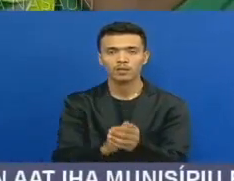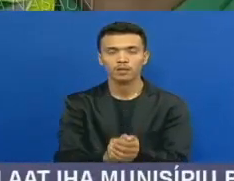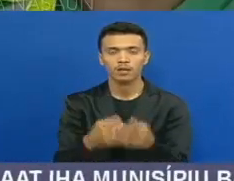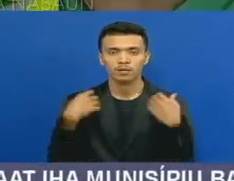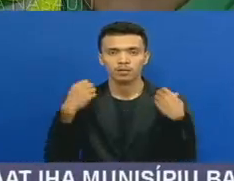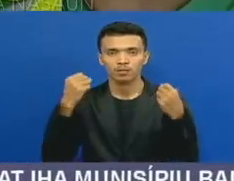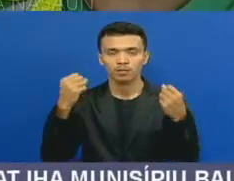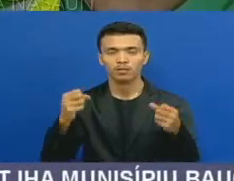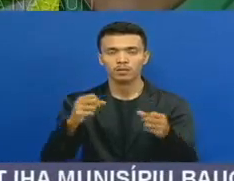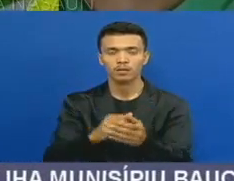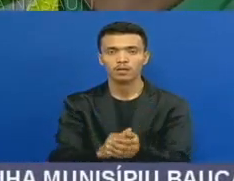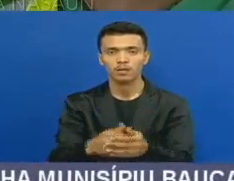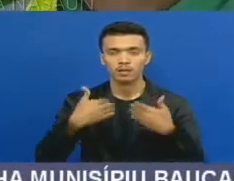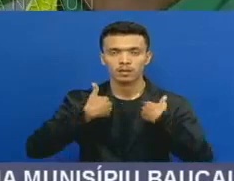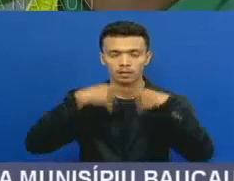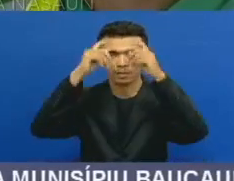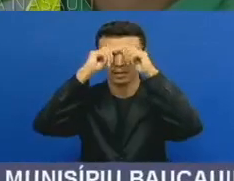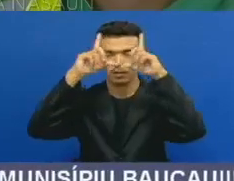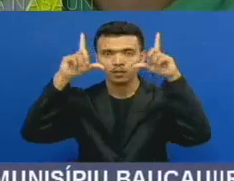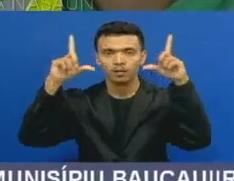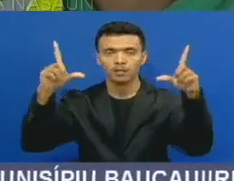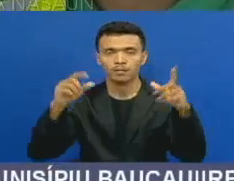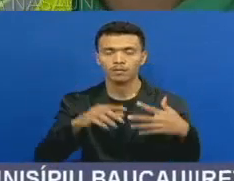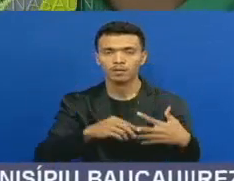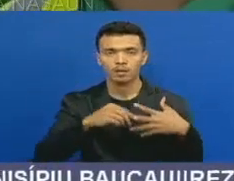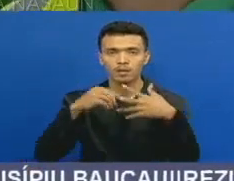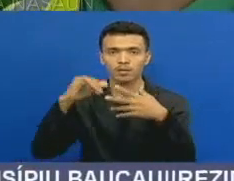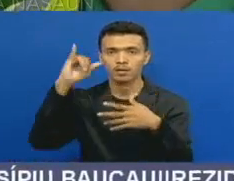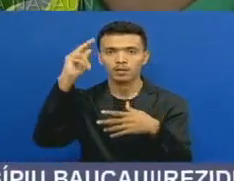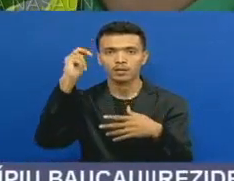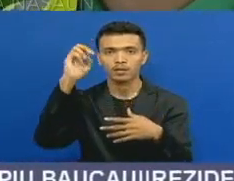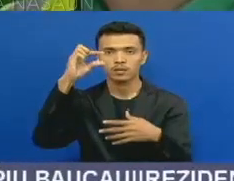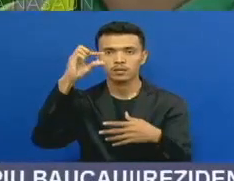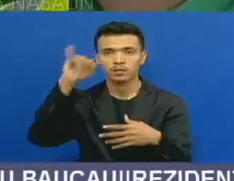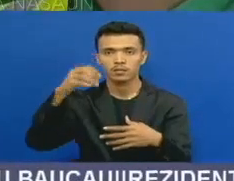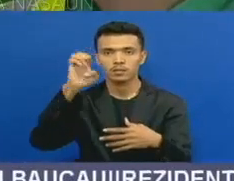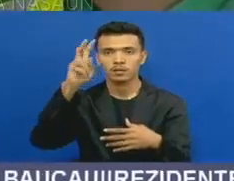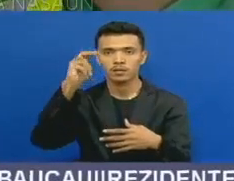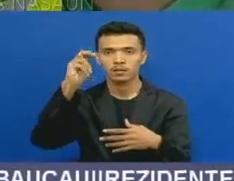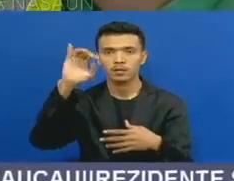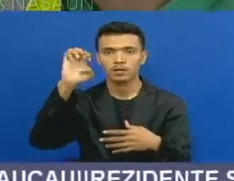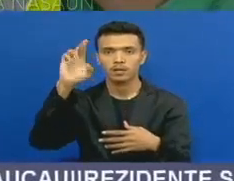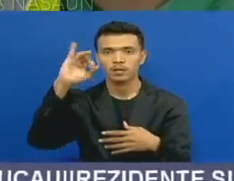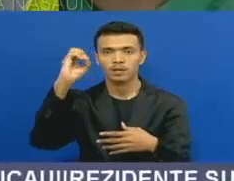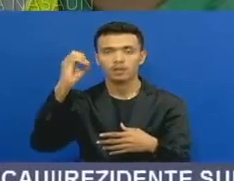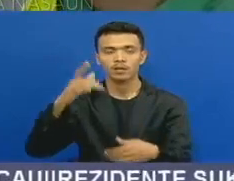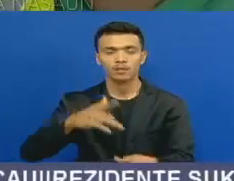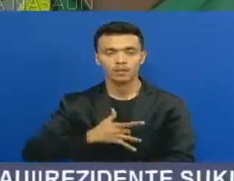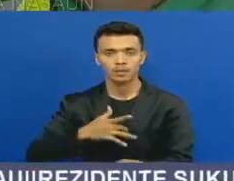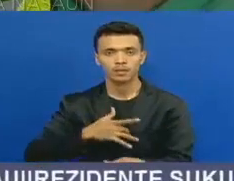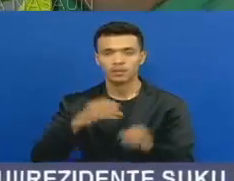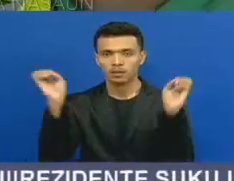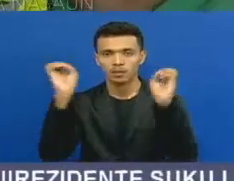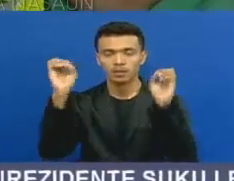engenheiro Maluk Tomak e Timor Lorsal Arantomak. Liliu, engenheiro Timoruan Shira Hotu, nevema que durante ne sinti la e